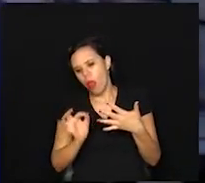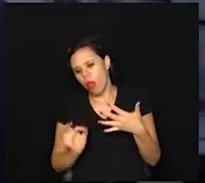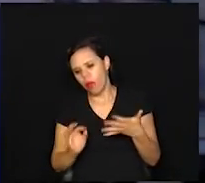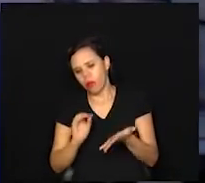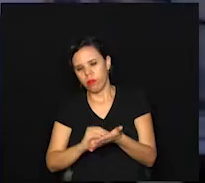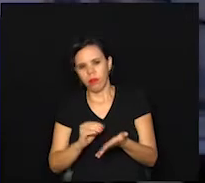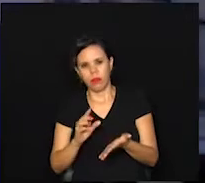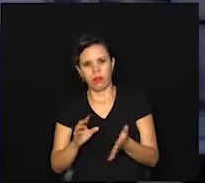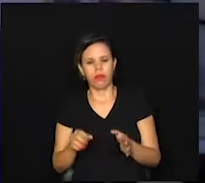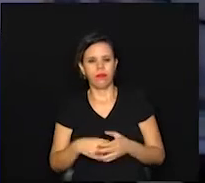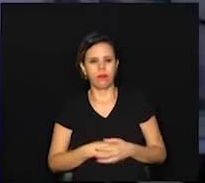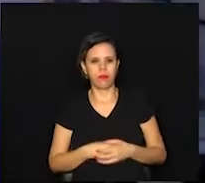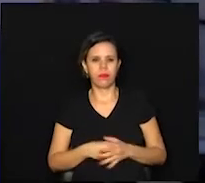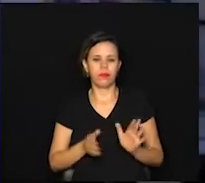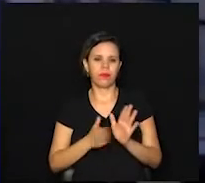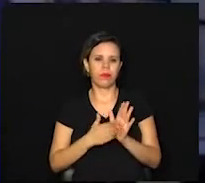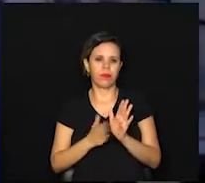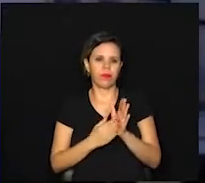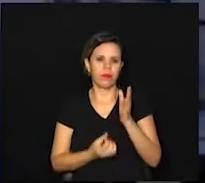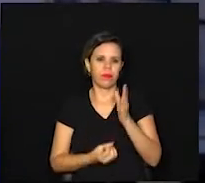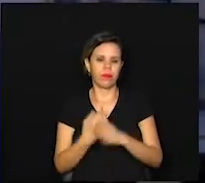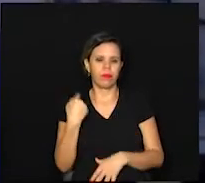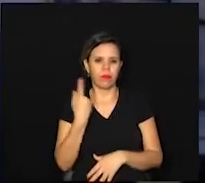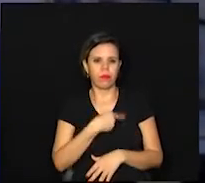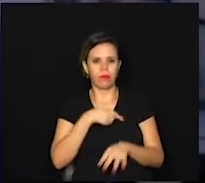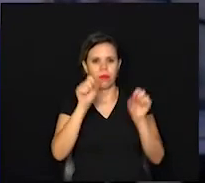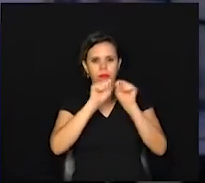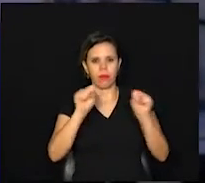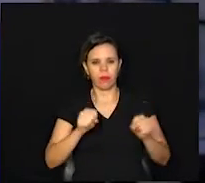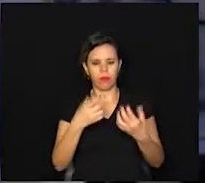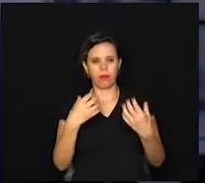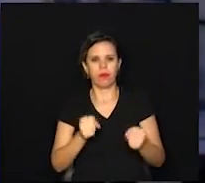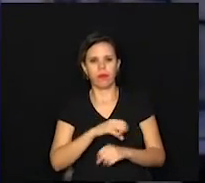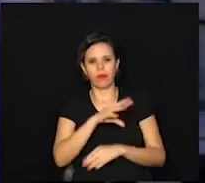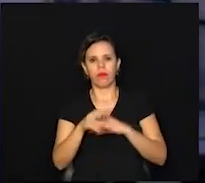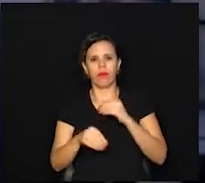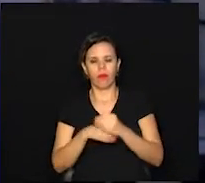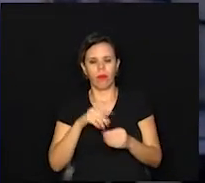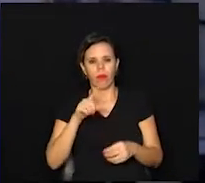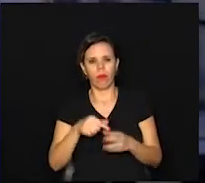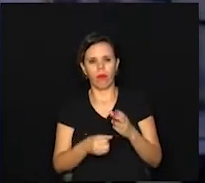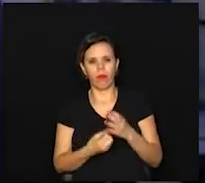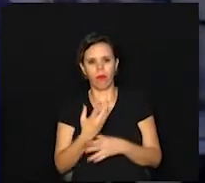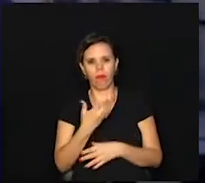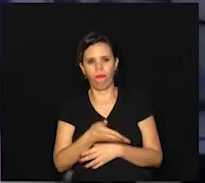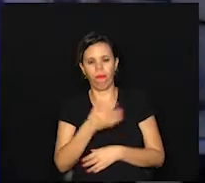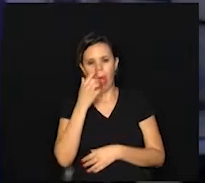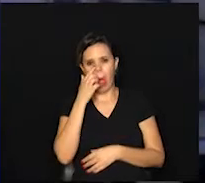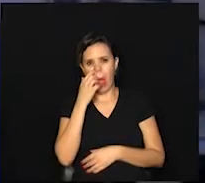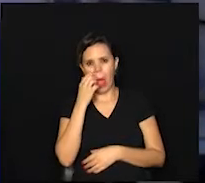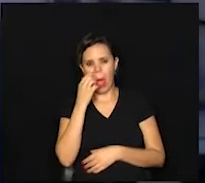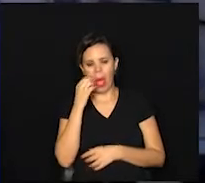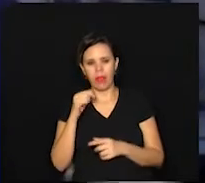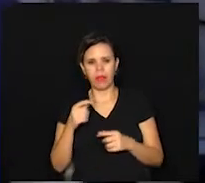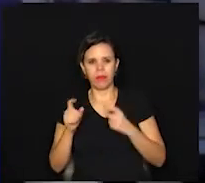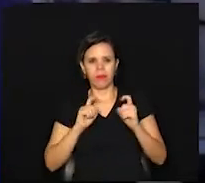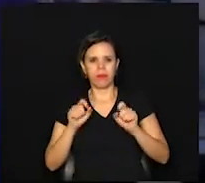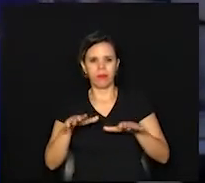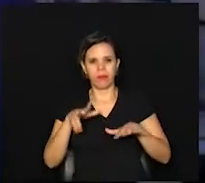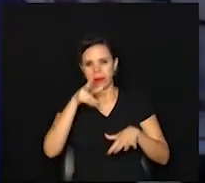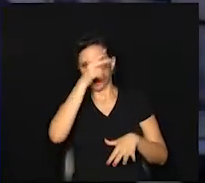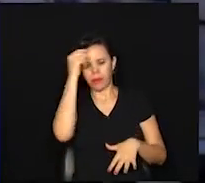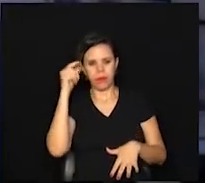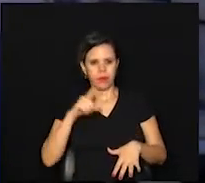de lá surgiam as propostas e a gente sistematizava. Foi de lá, sabe? Foi dessas audiências públicas que surgiu